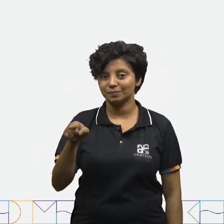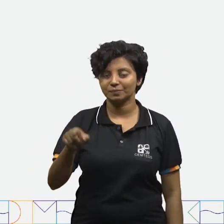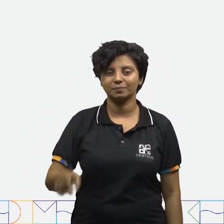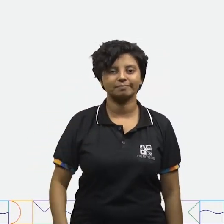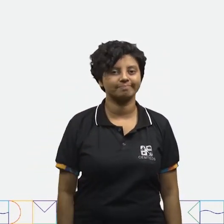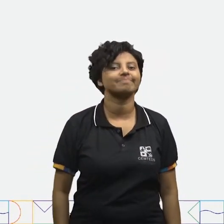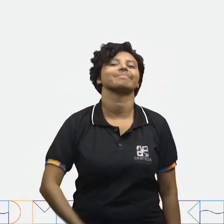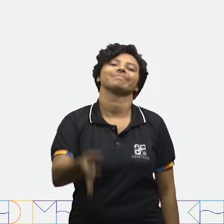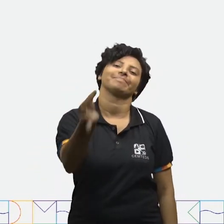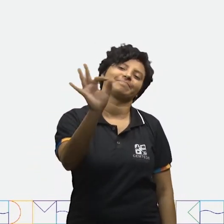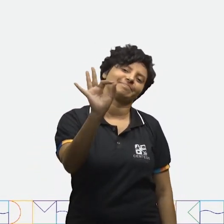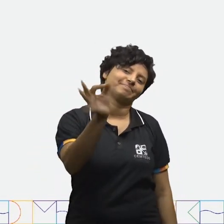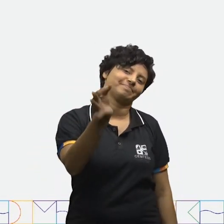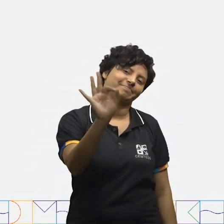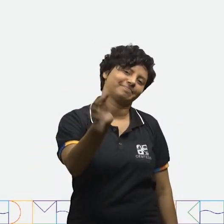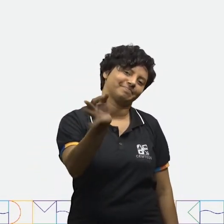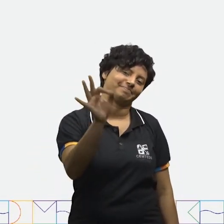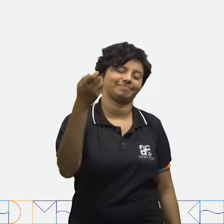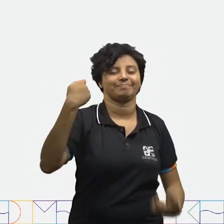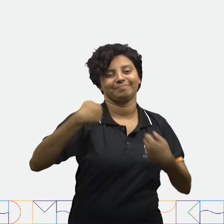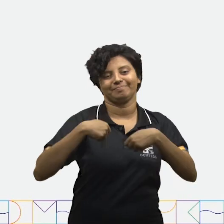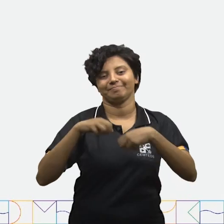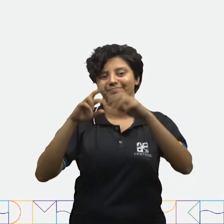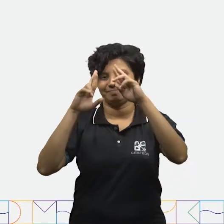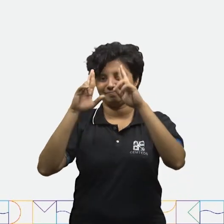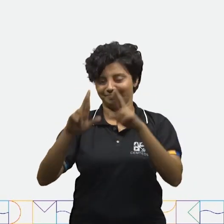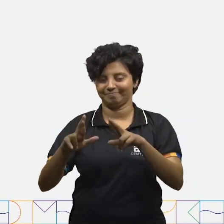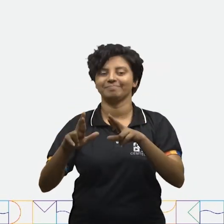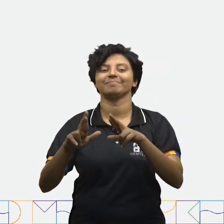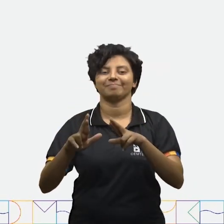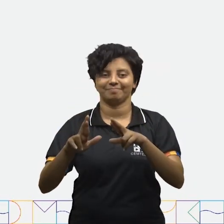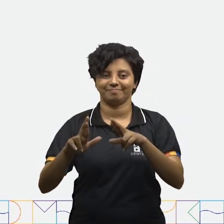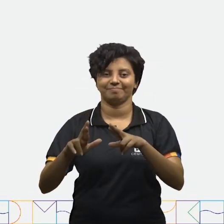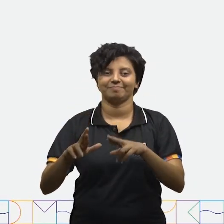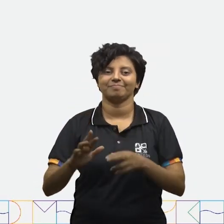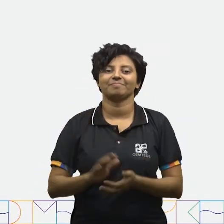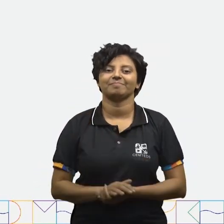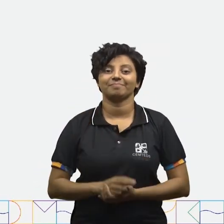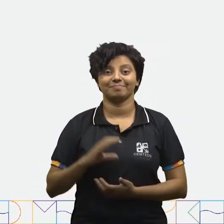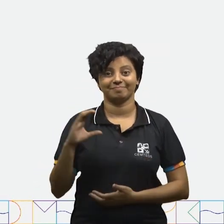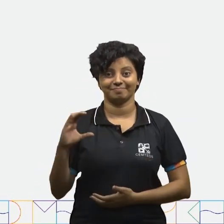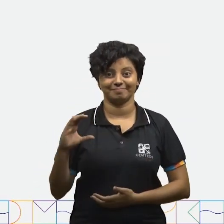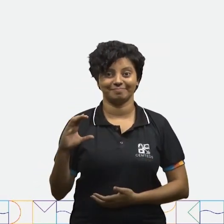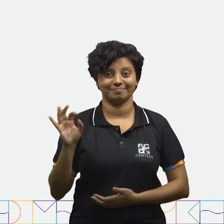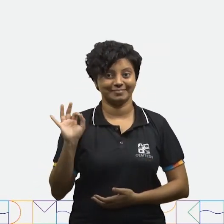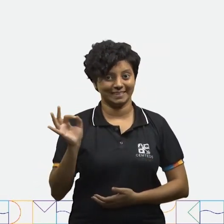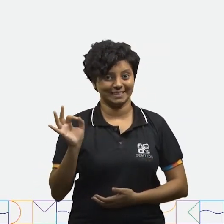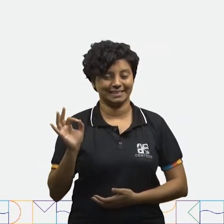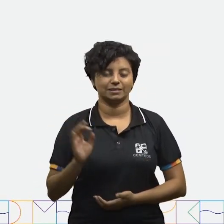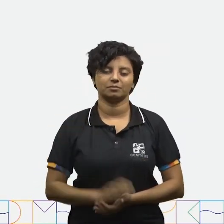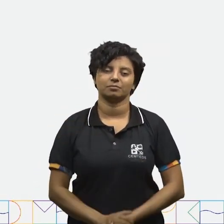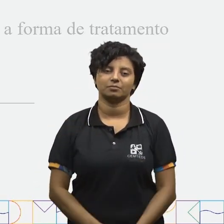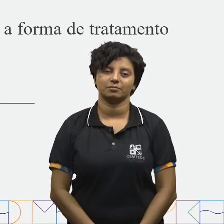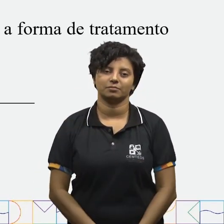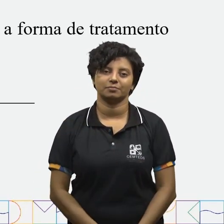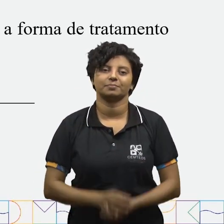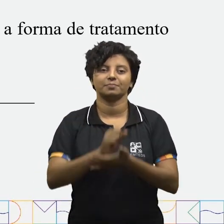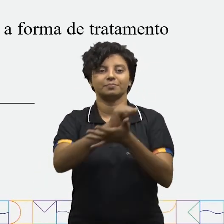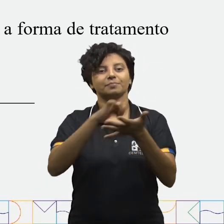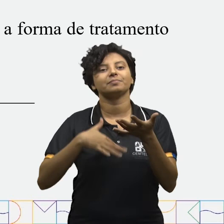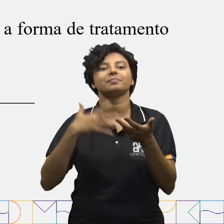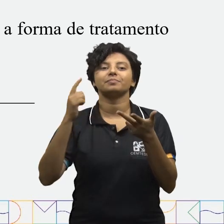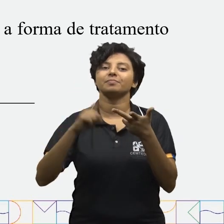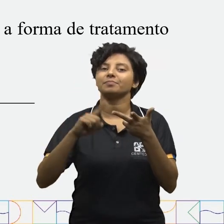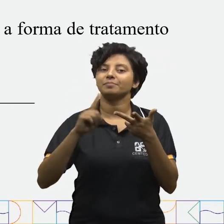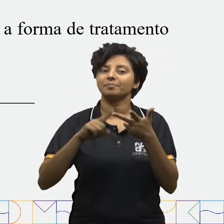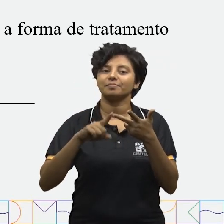fala. É isso mesmo, nós devemos respeitar o turno de fala. A nossa resposta é a letra C.